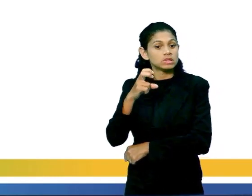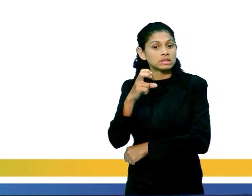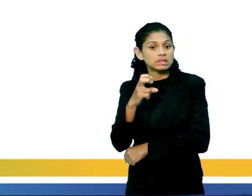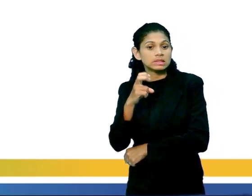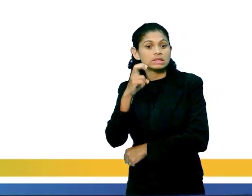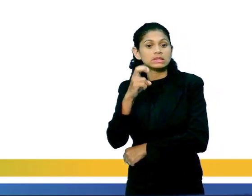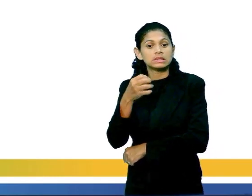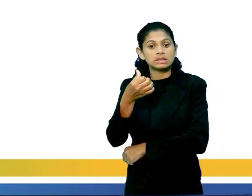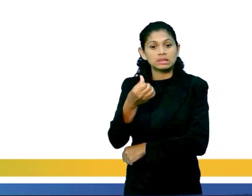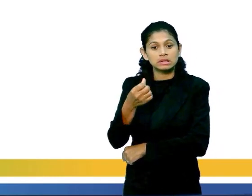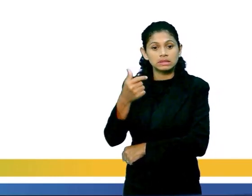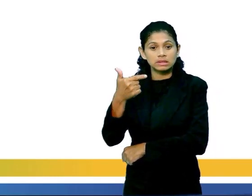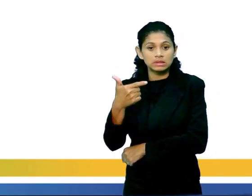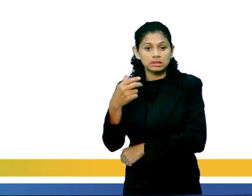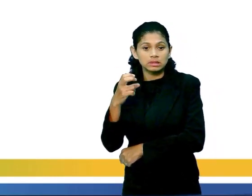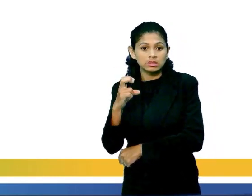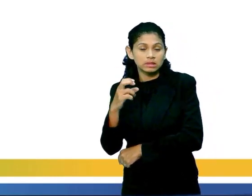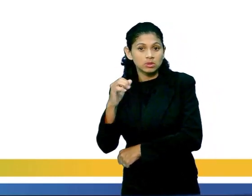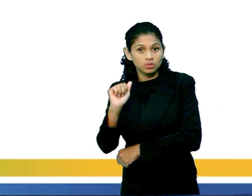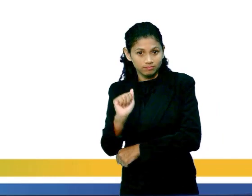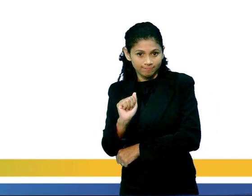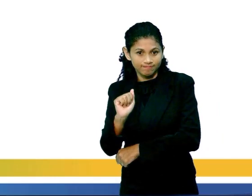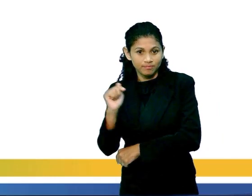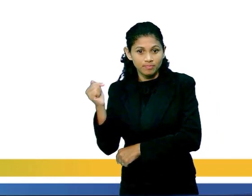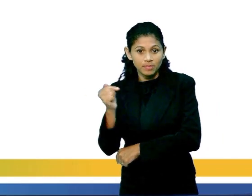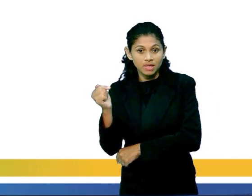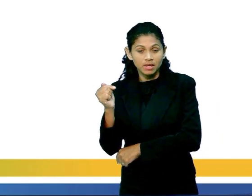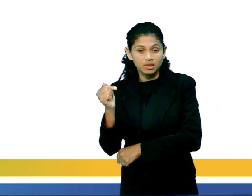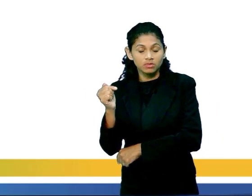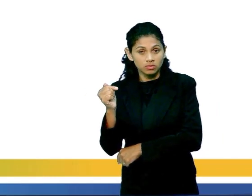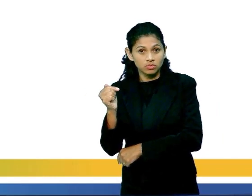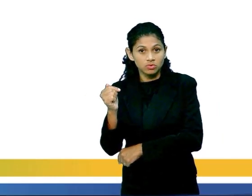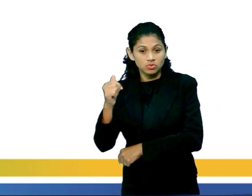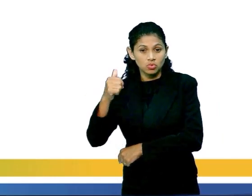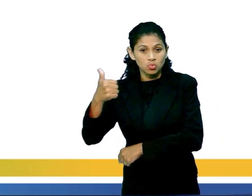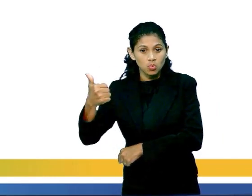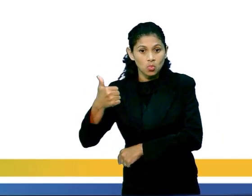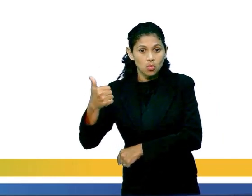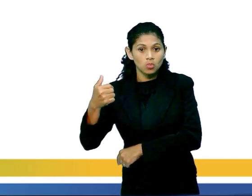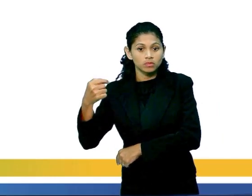5.625A, e 150 vezes 75,